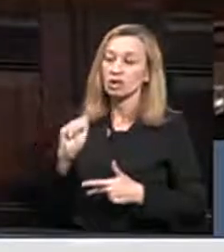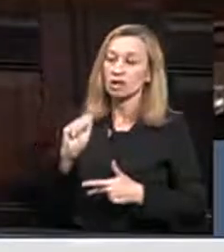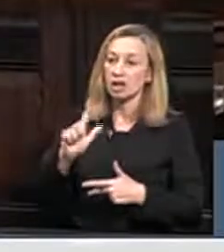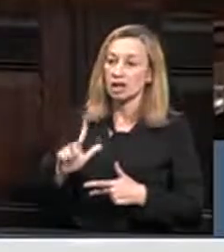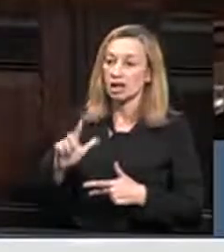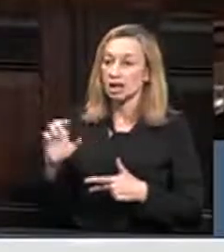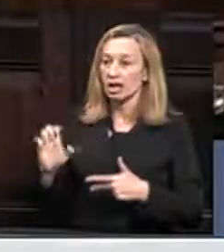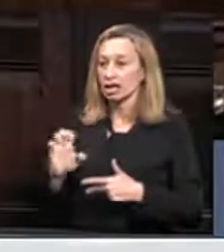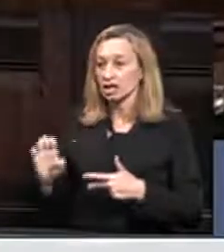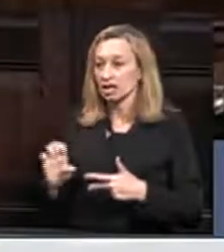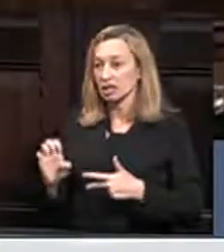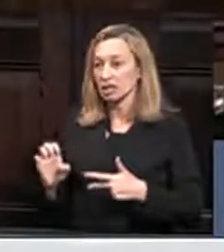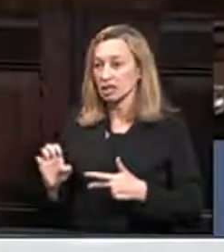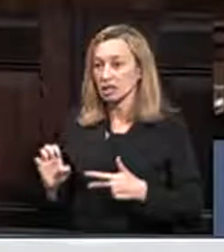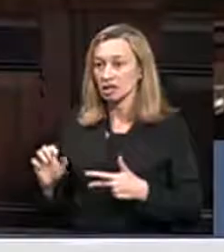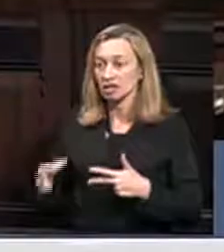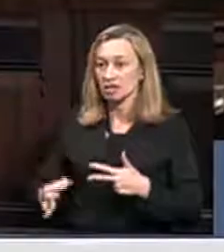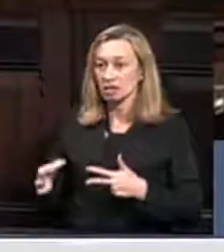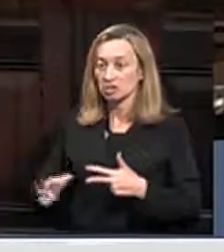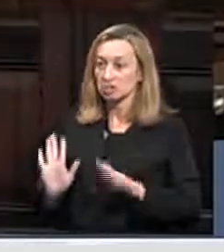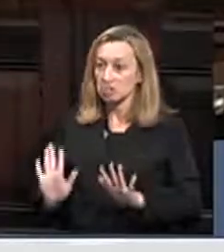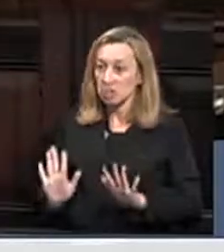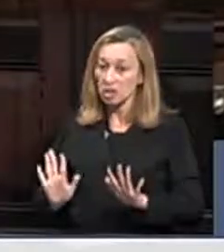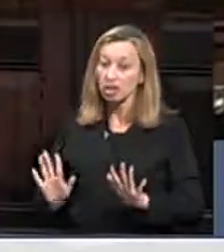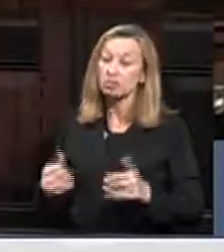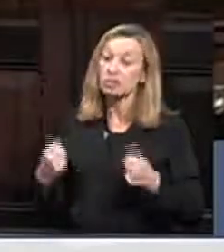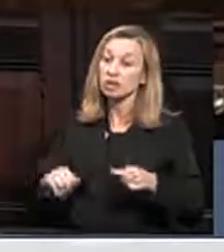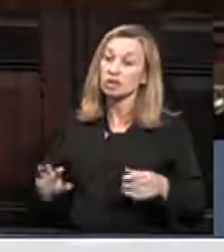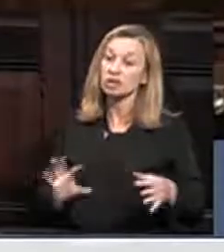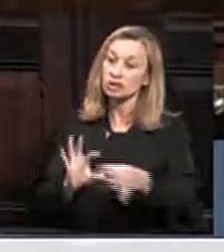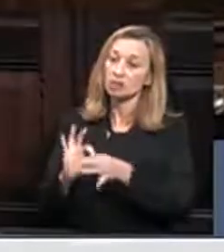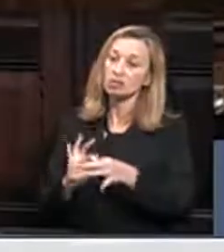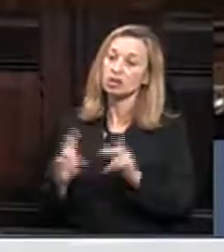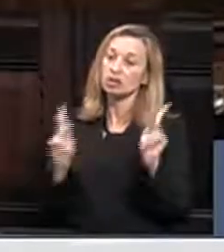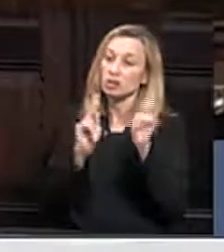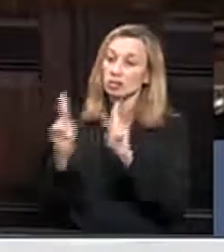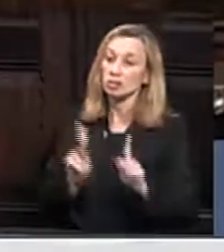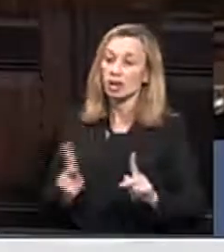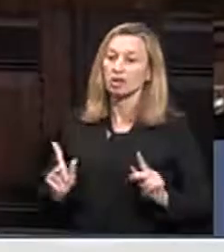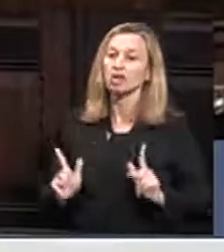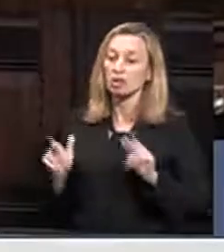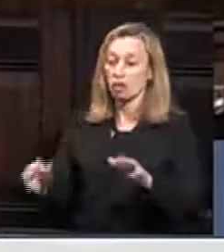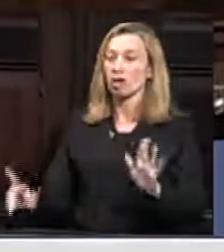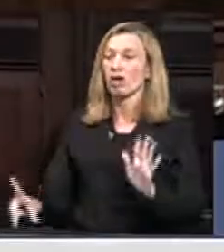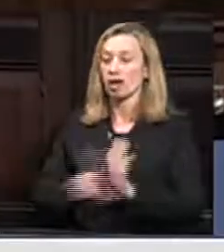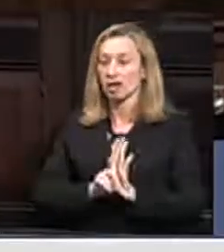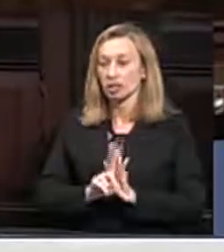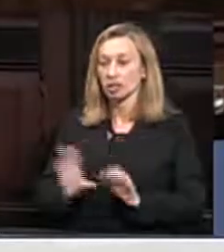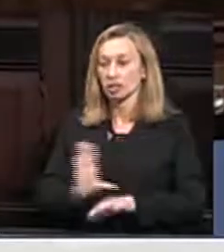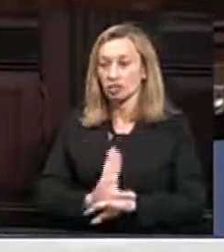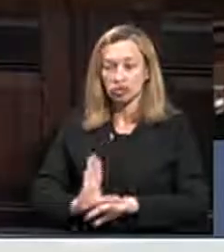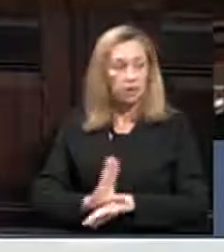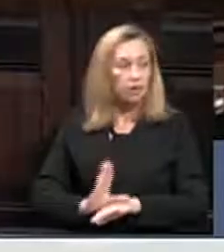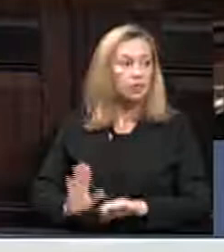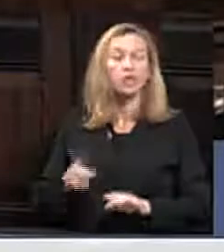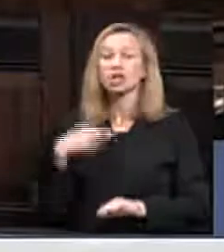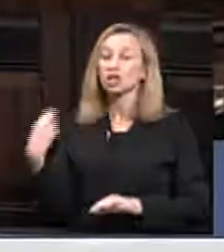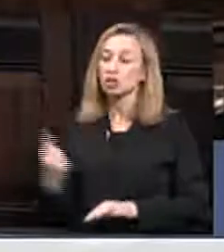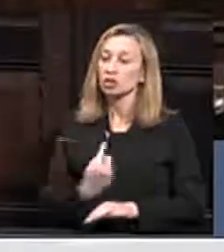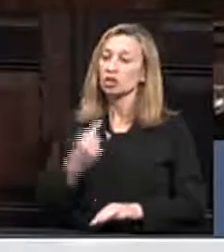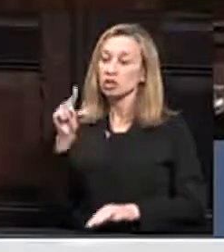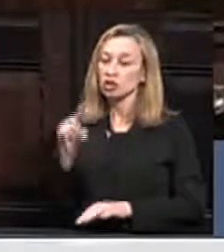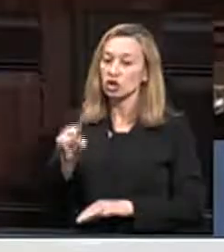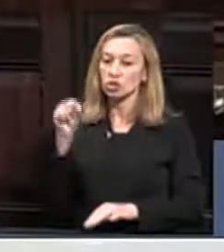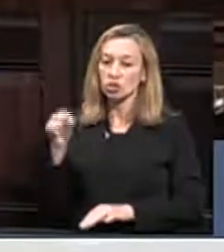mas, ao mesmo tempo, harmônico, como prevê a Constituição. E que a nossa decisão, deputada